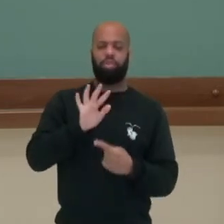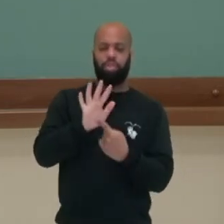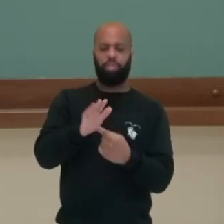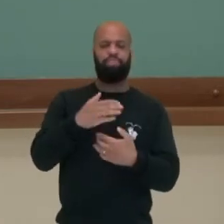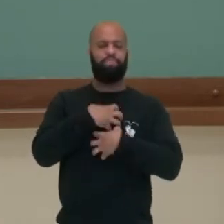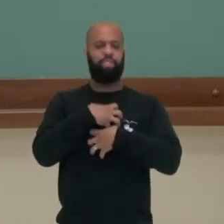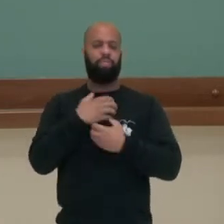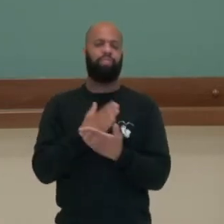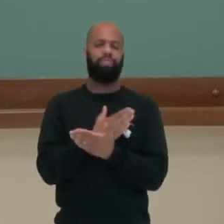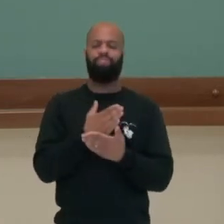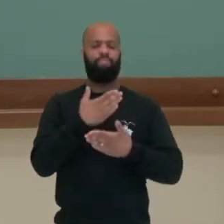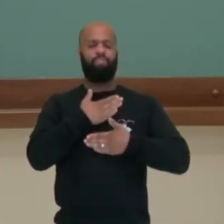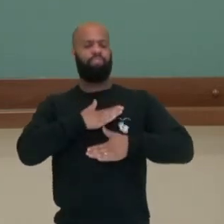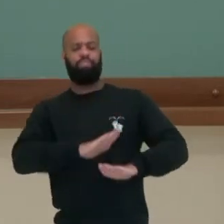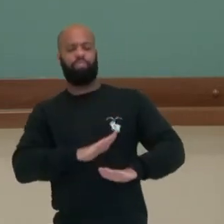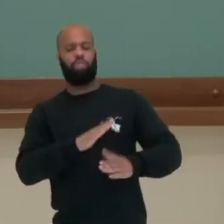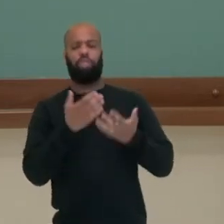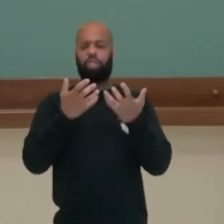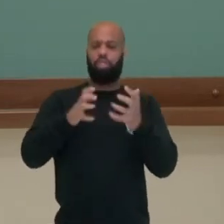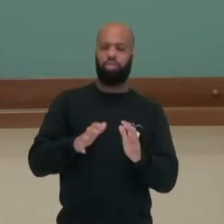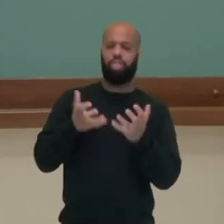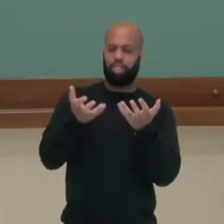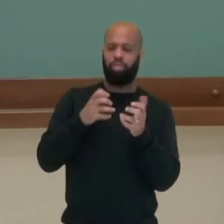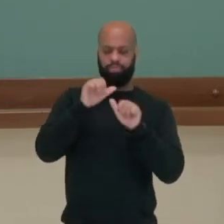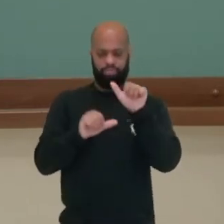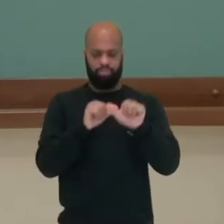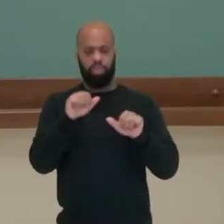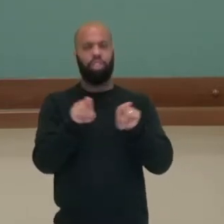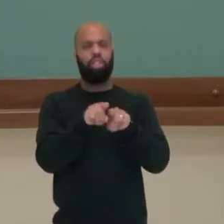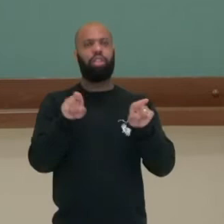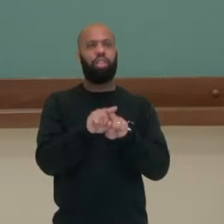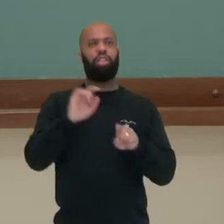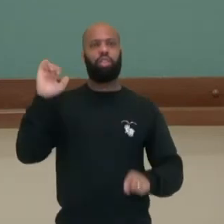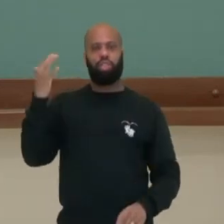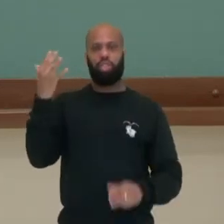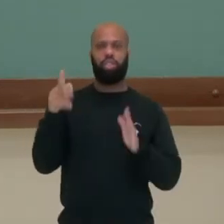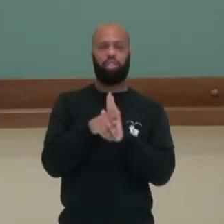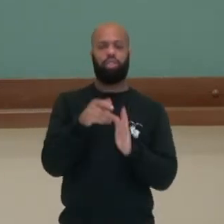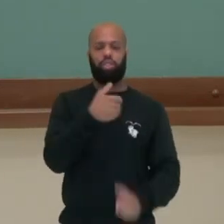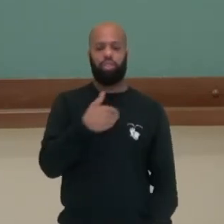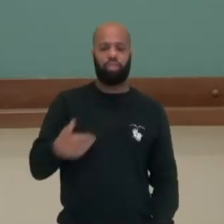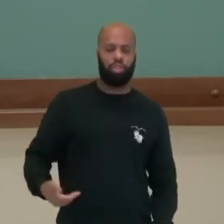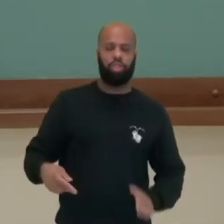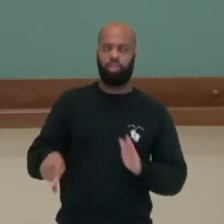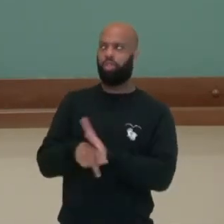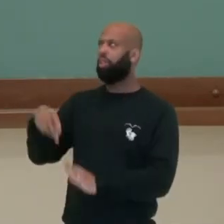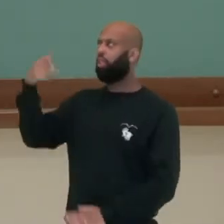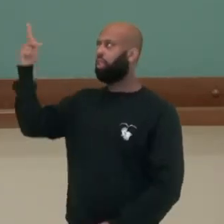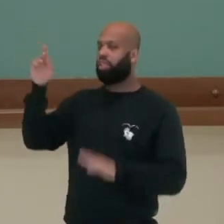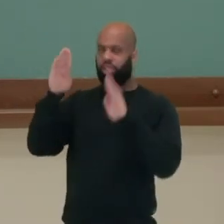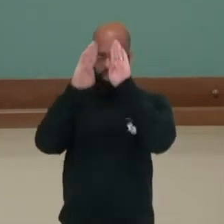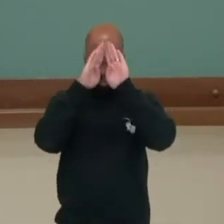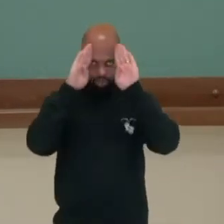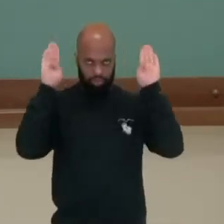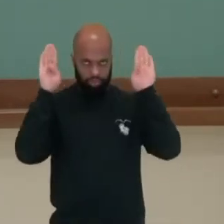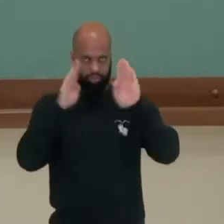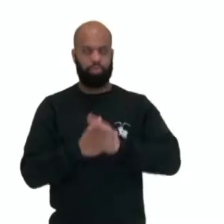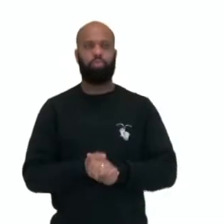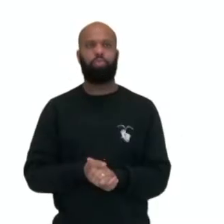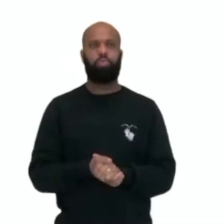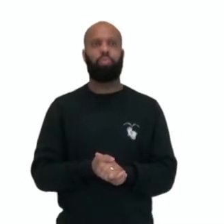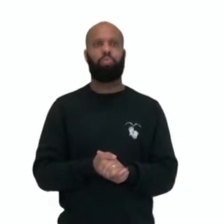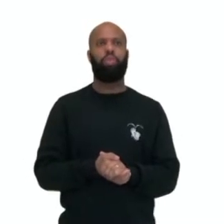alguma insatisfação. Isso também aconteceu no governo de Fernando Collor de